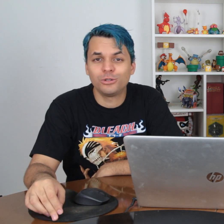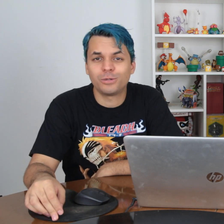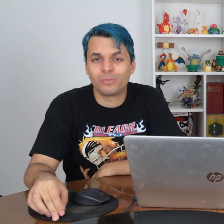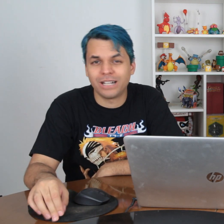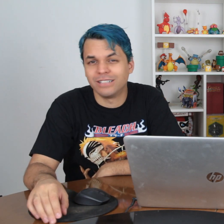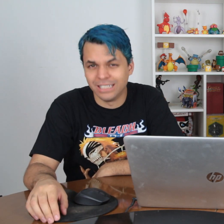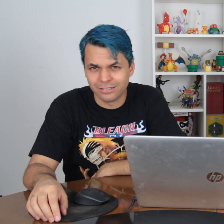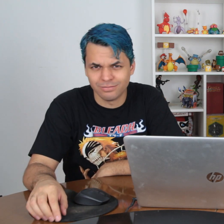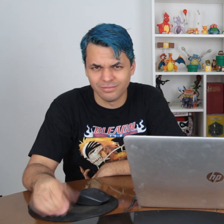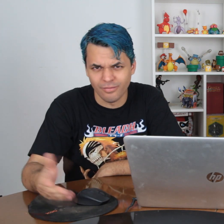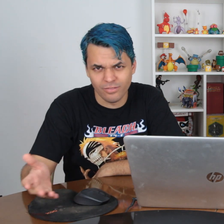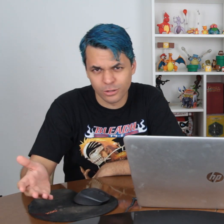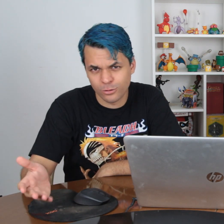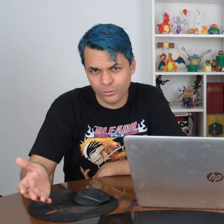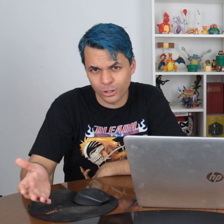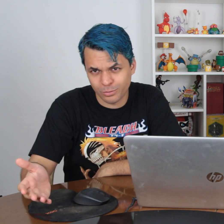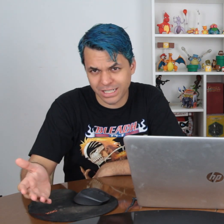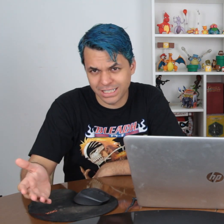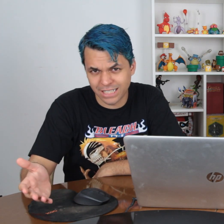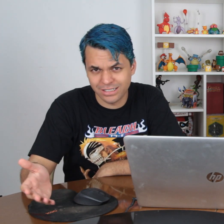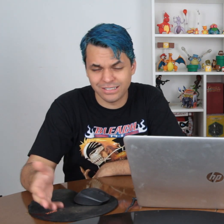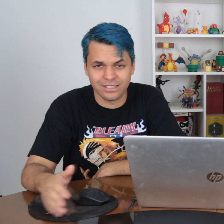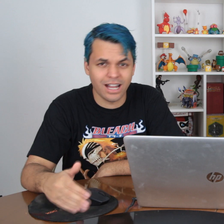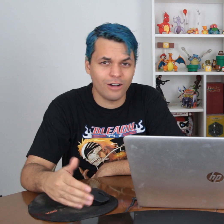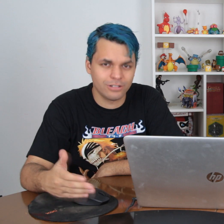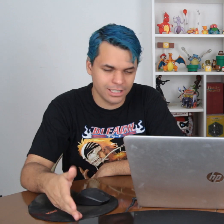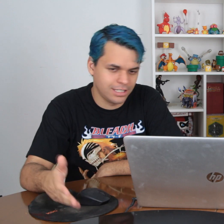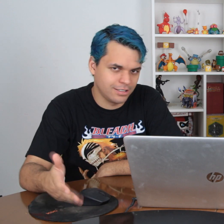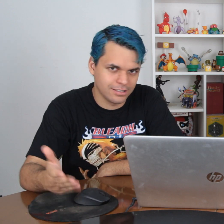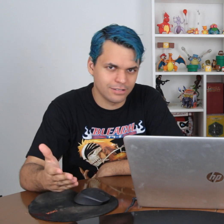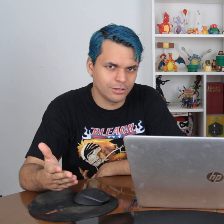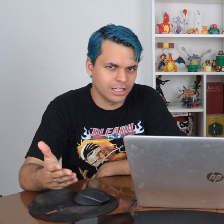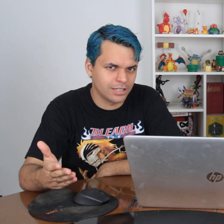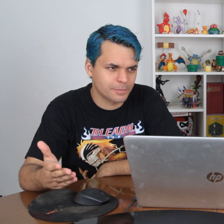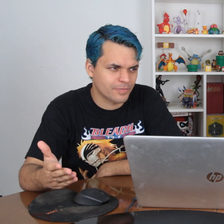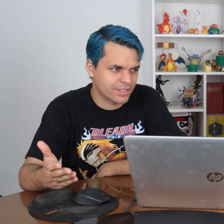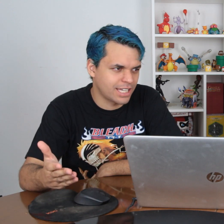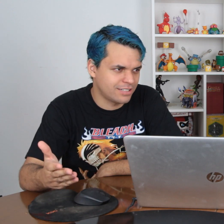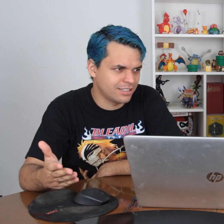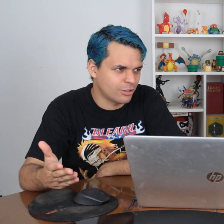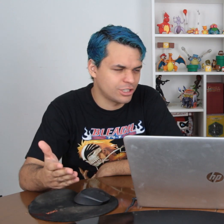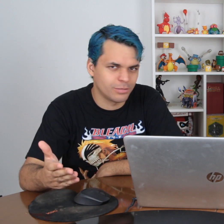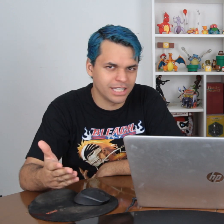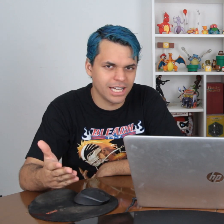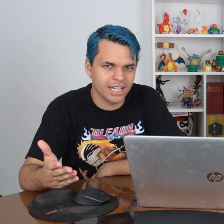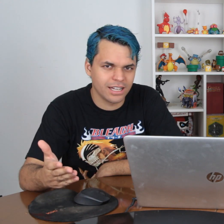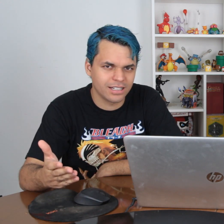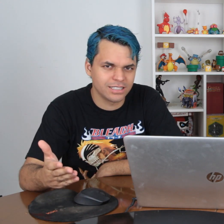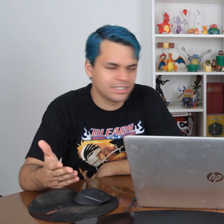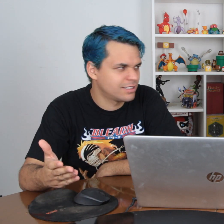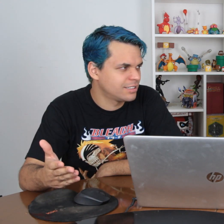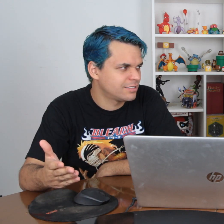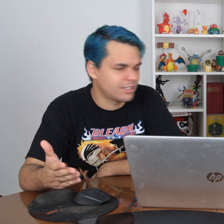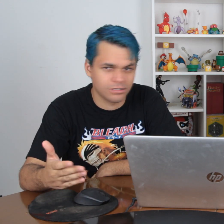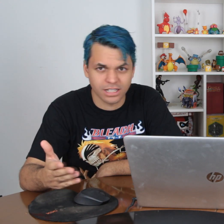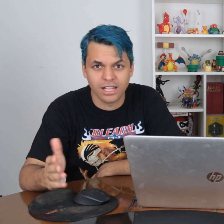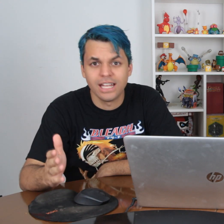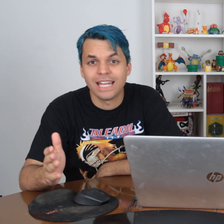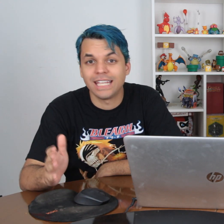não estou muito preocupado ainda com o voto para candidato distrital, que aqui... É distrital. Que é distrital que chama aí, é...